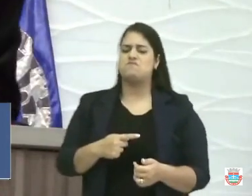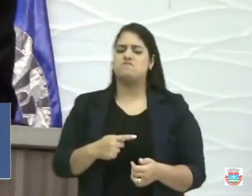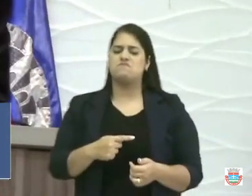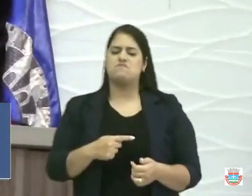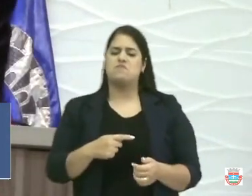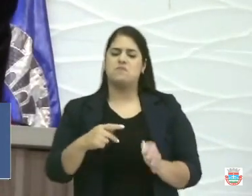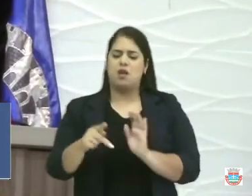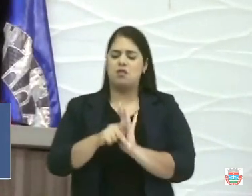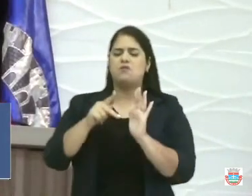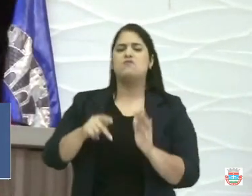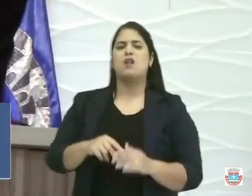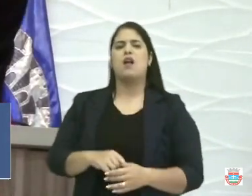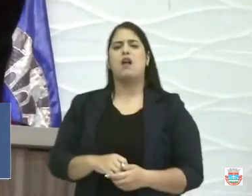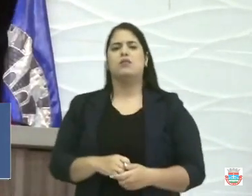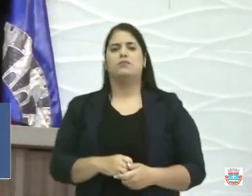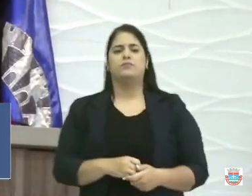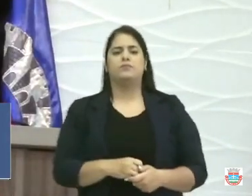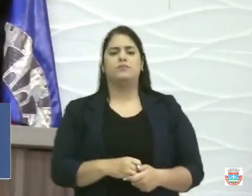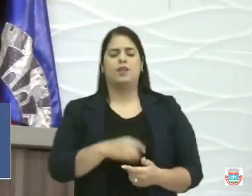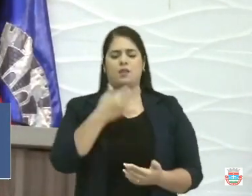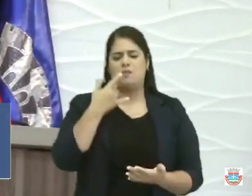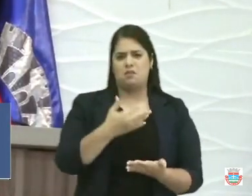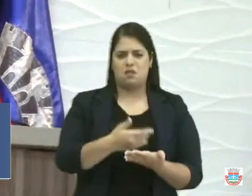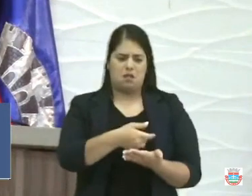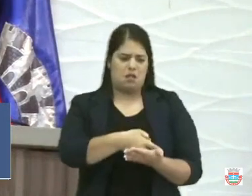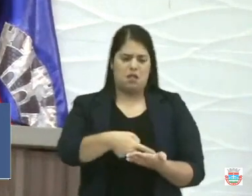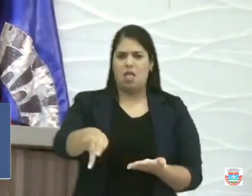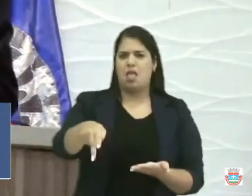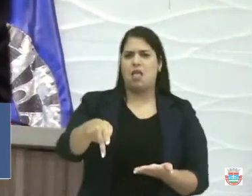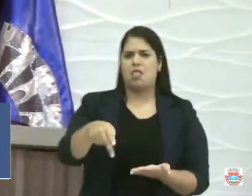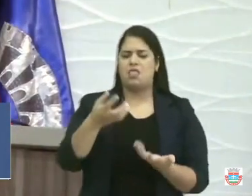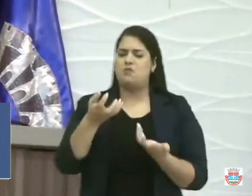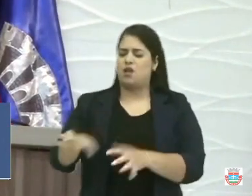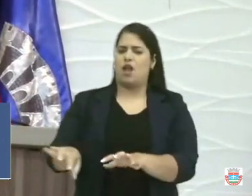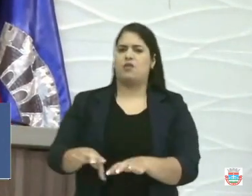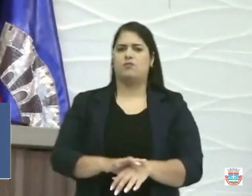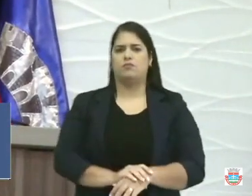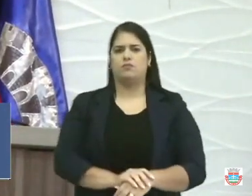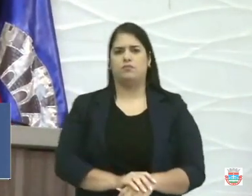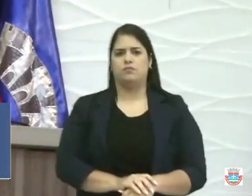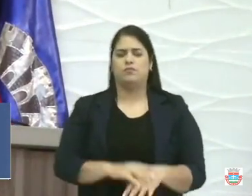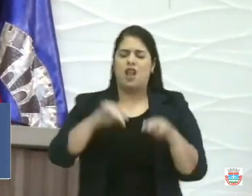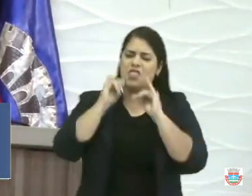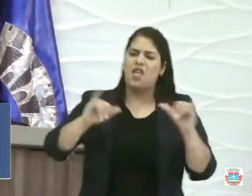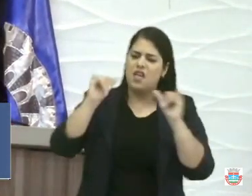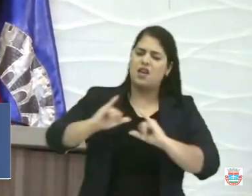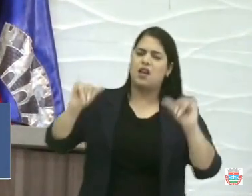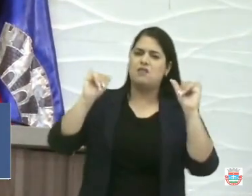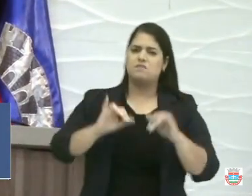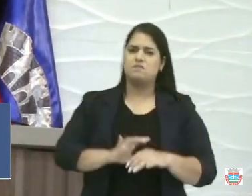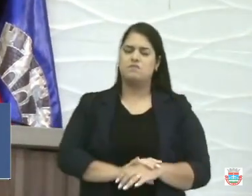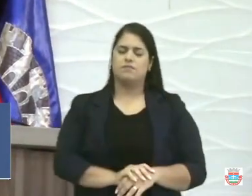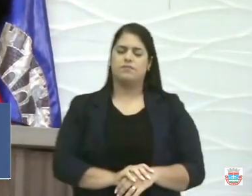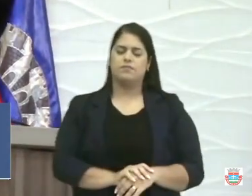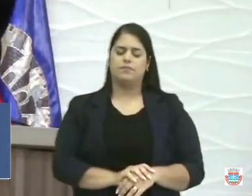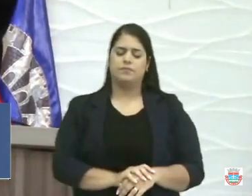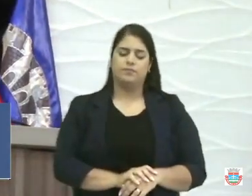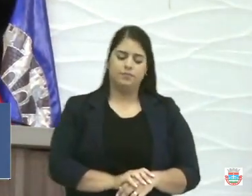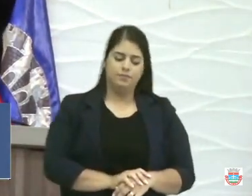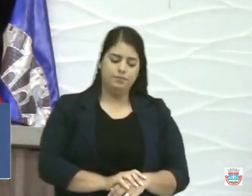de Débora, nem de Oxo, nem de Batité, nem de Paulo Afonso. Diga aqui, você não é babão? Vossa Excelência ou qualquer um aí, que